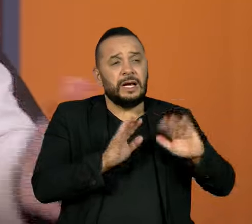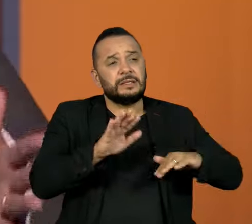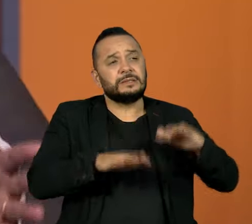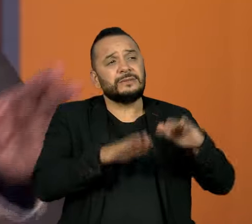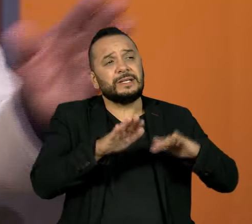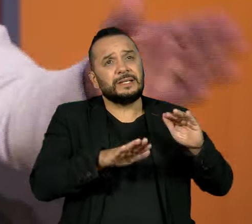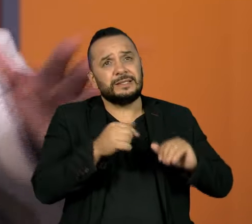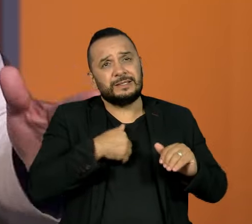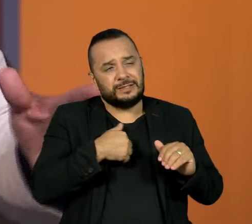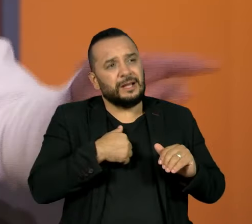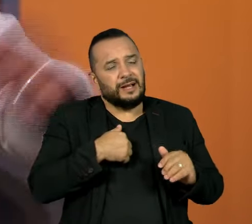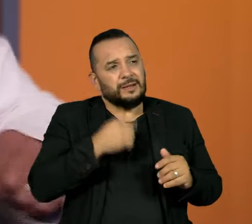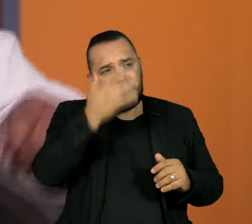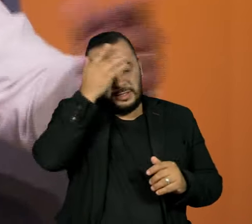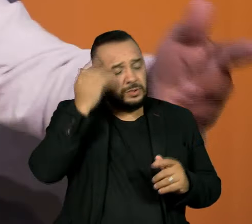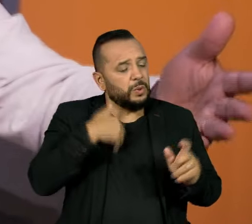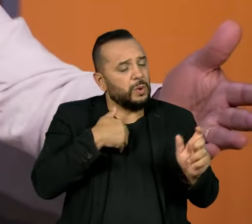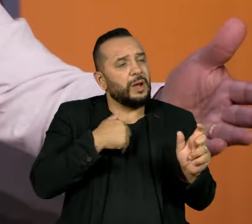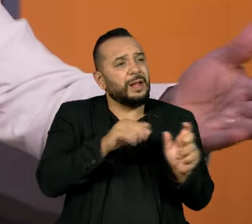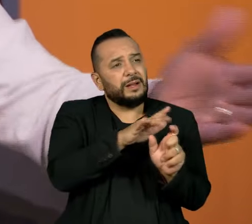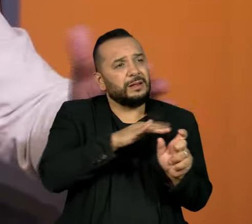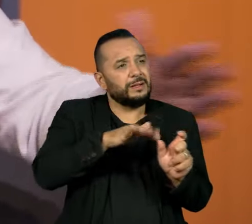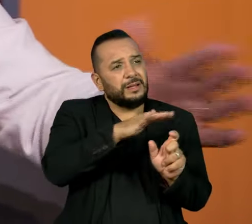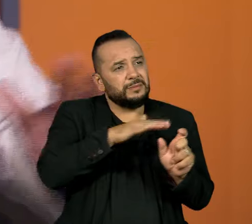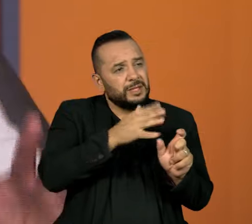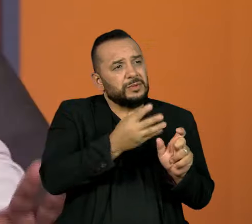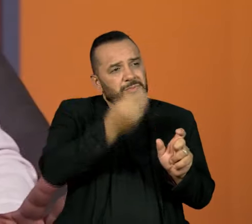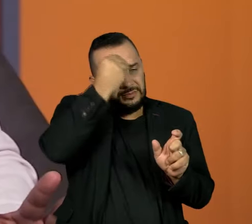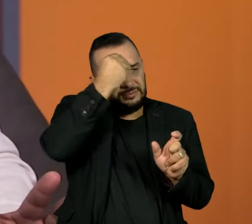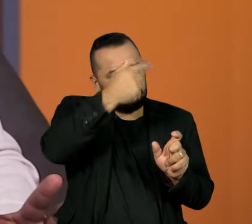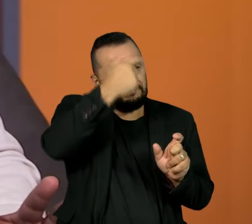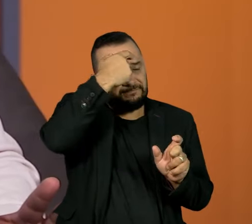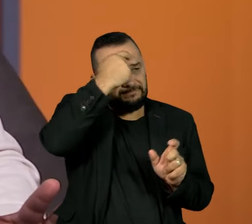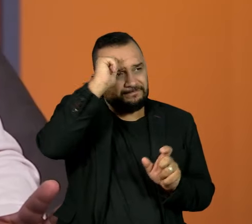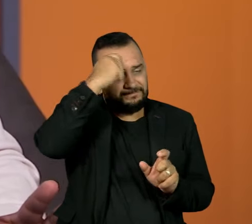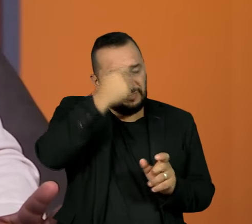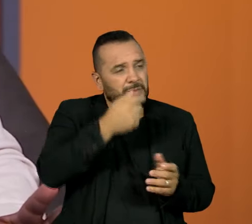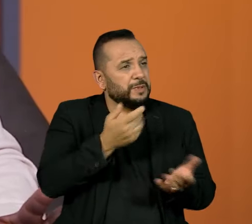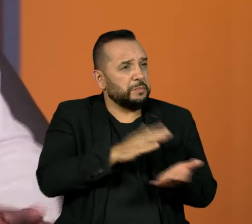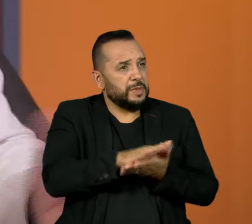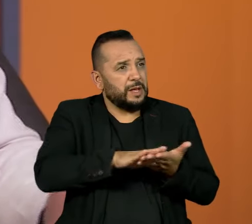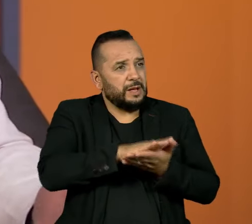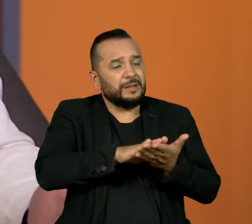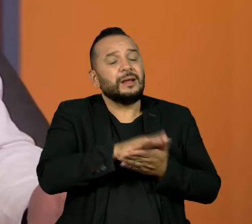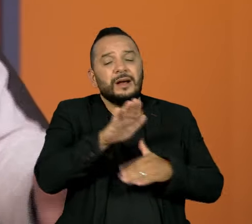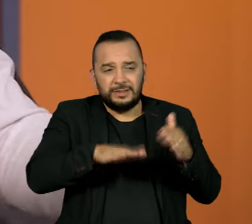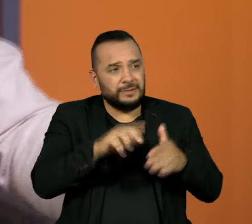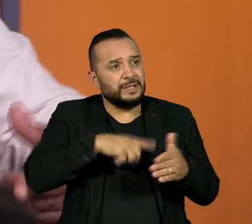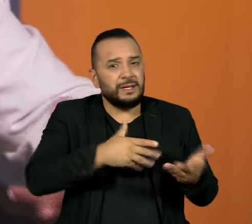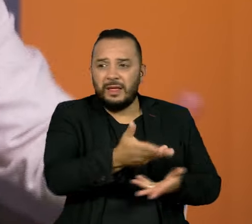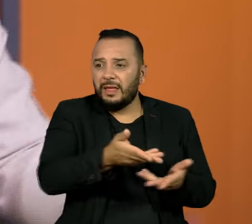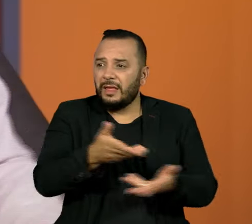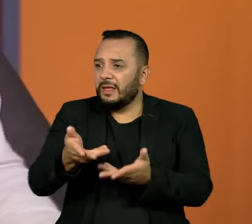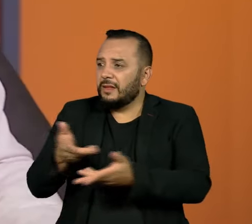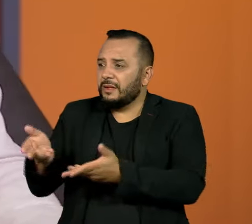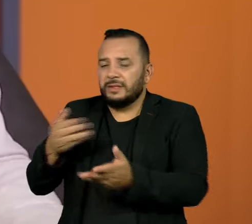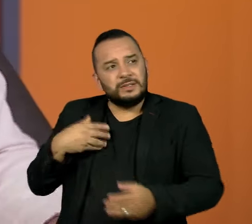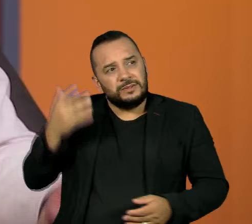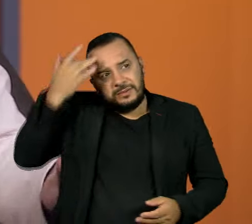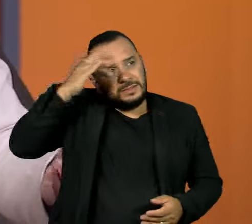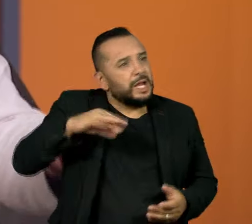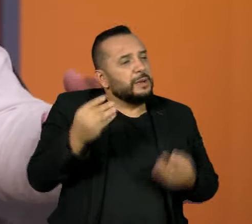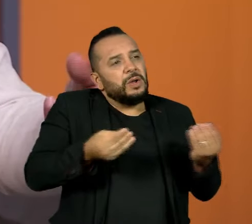debruçou sobre o letramento, tem dificuldade e isso impacta, inclusive, a relação com os indivíduos e, sobretudo, com os